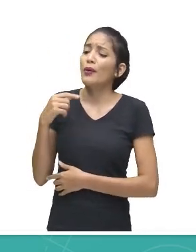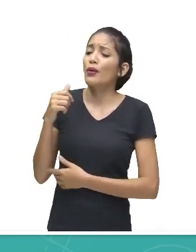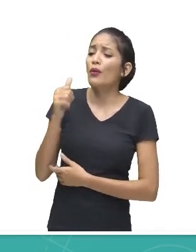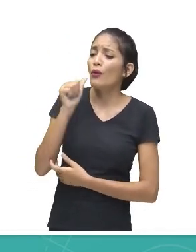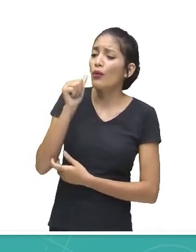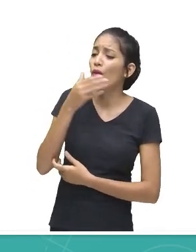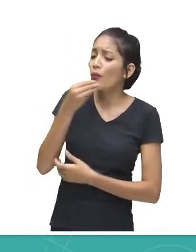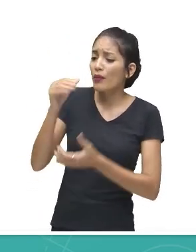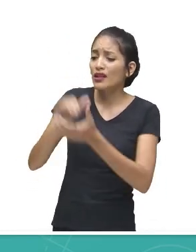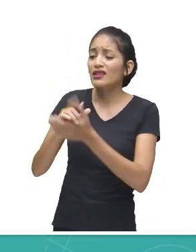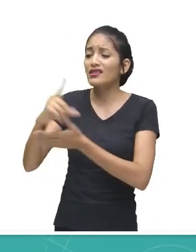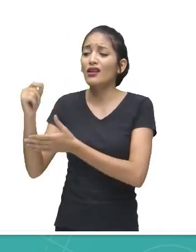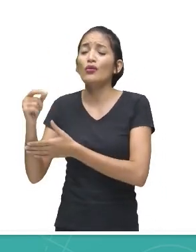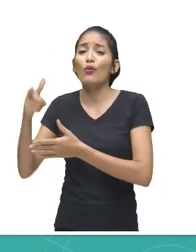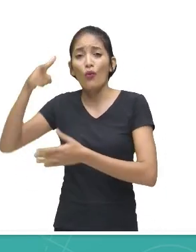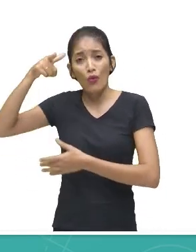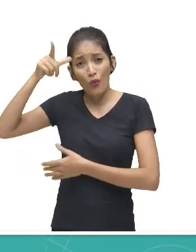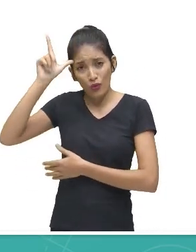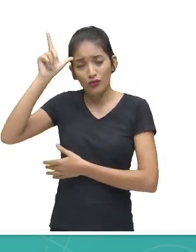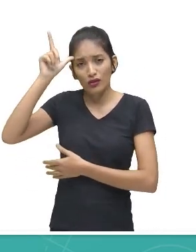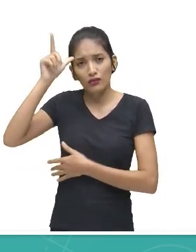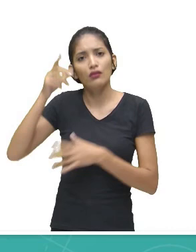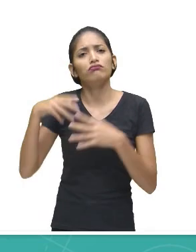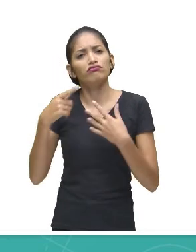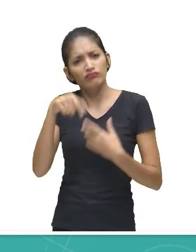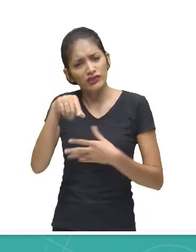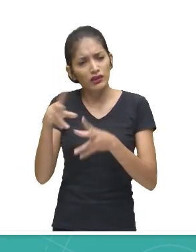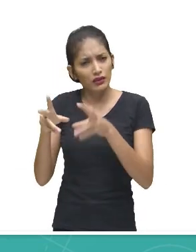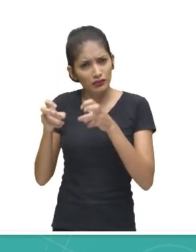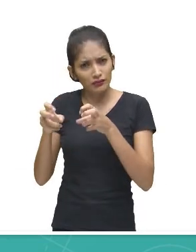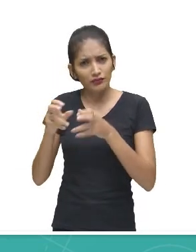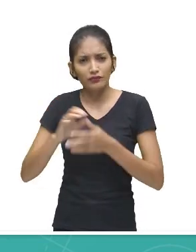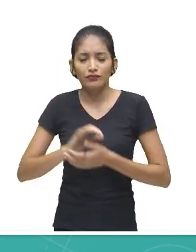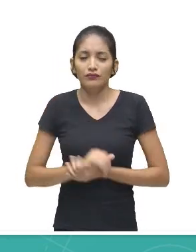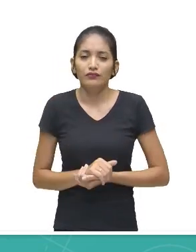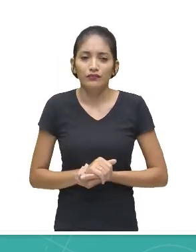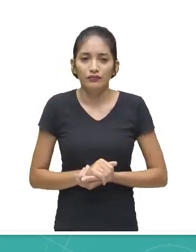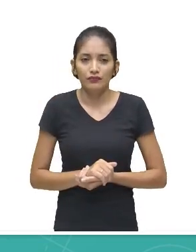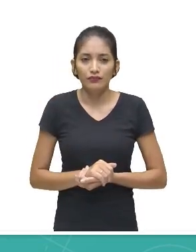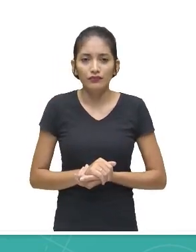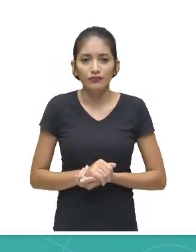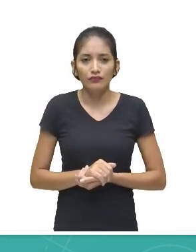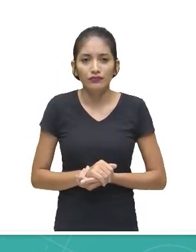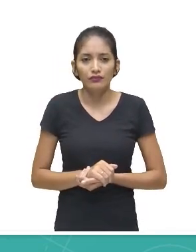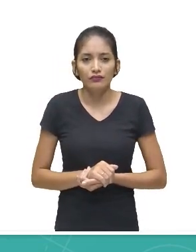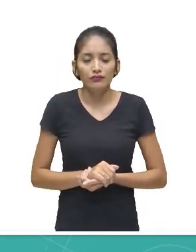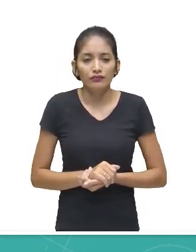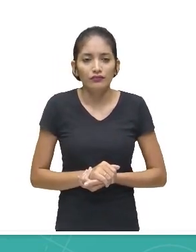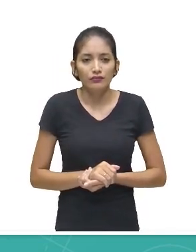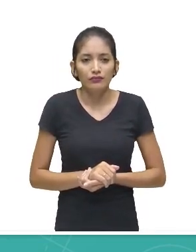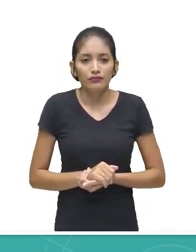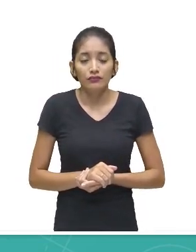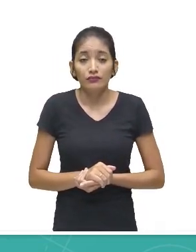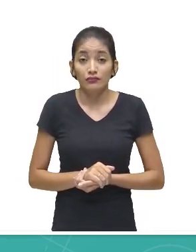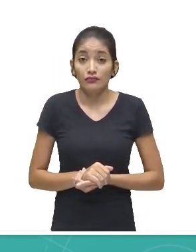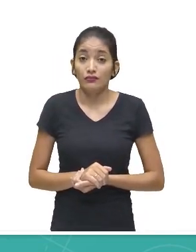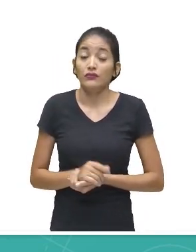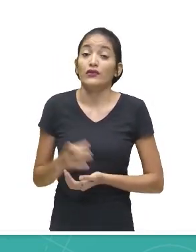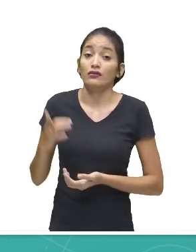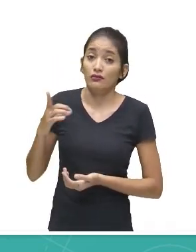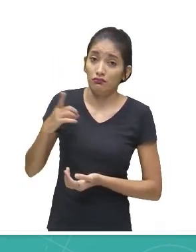ontem, né, perceberam? Então, aqui ela faz o chamamento, olha, faz um vocativo. Seu